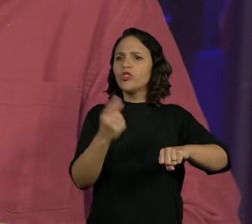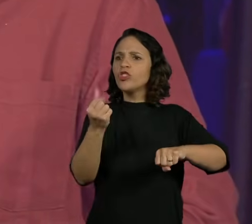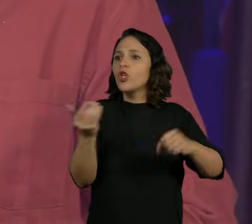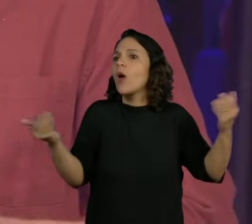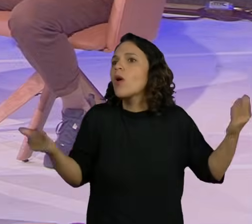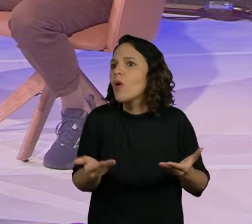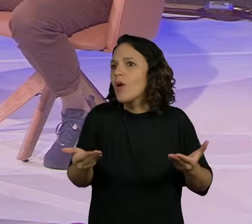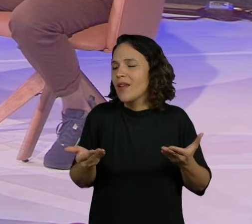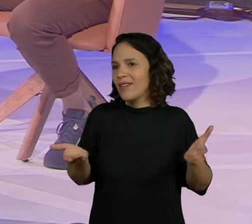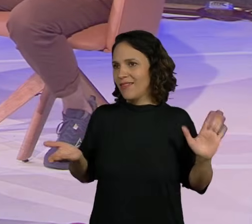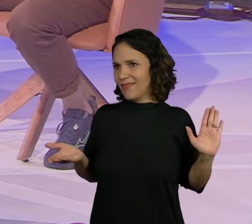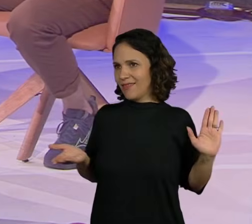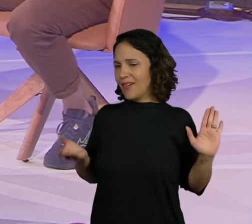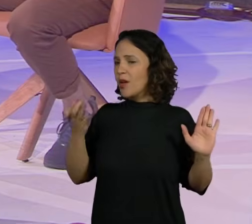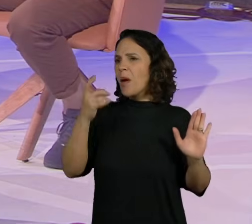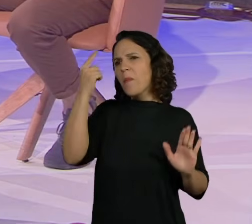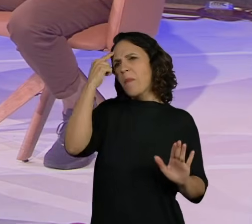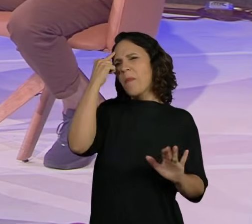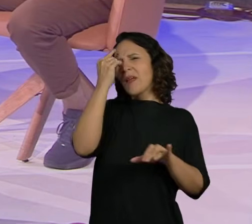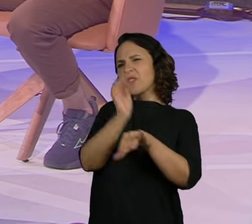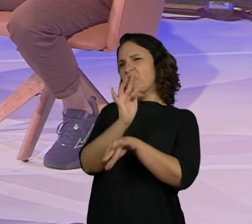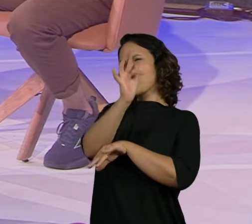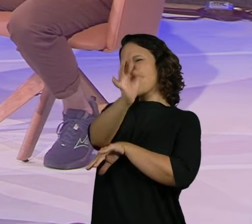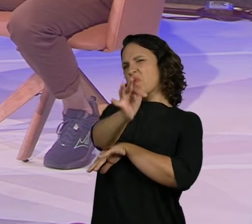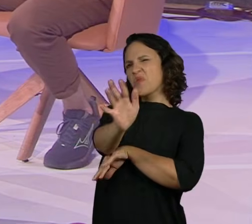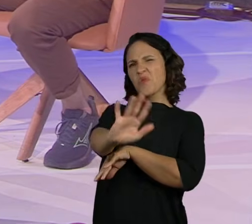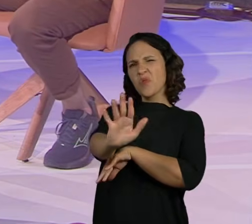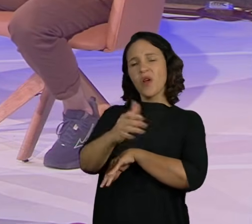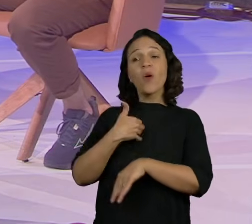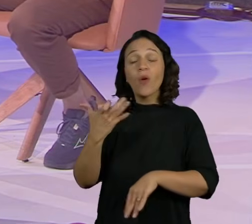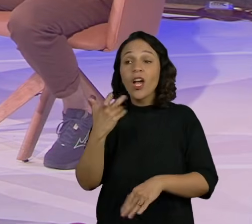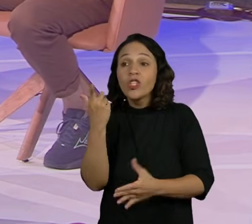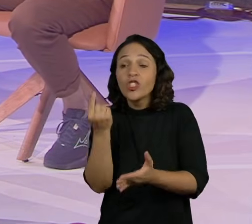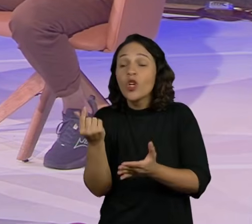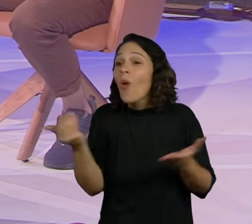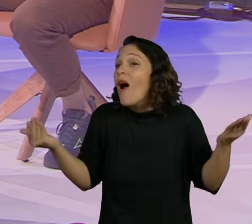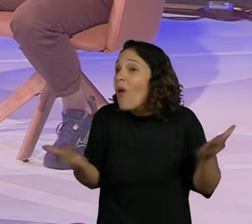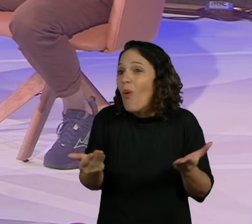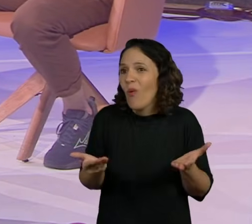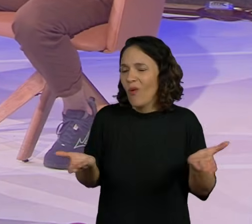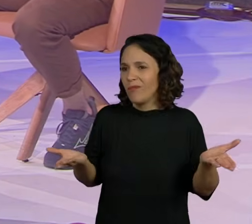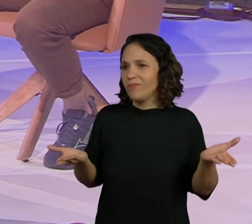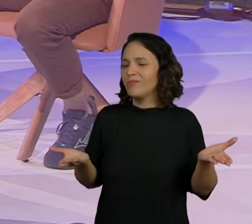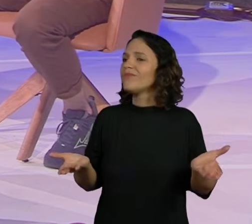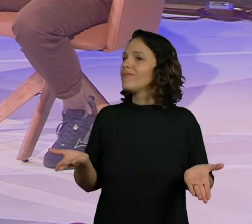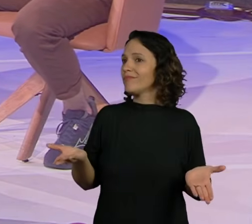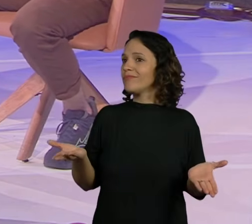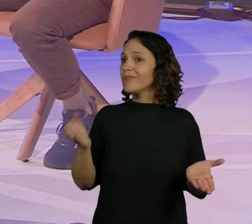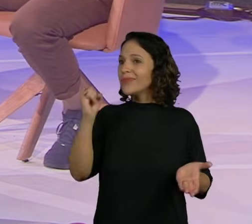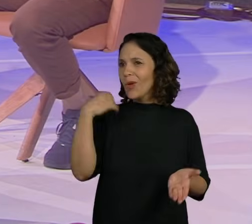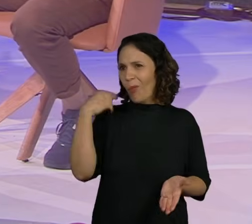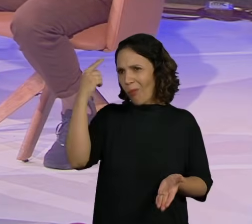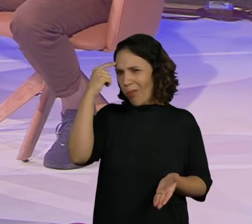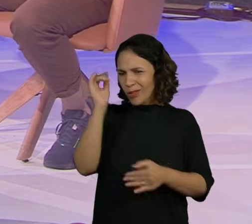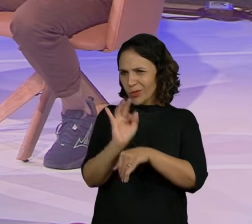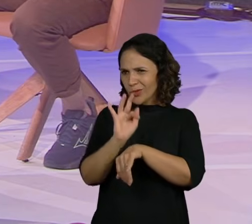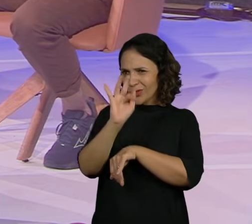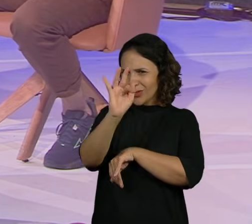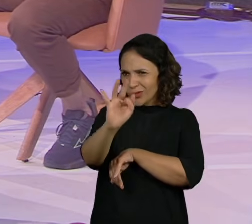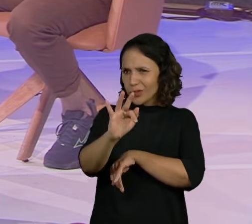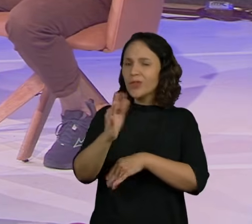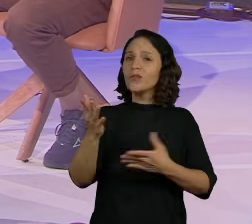agora. Ele nem pensa a longo prazo, entende? Quando você pensa a longo prazo, você leva